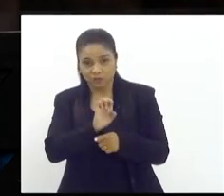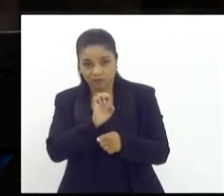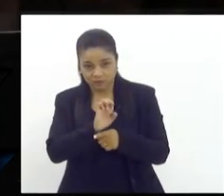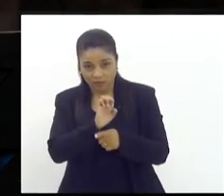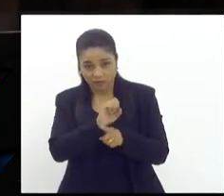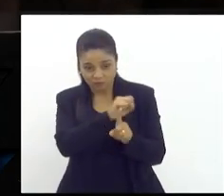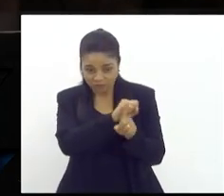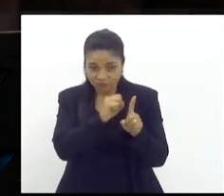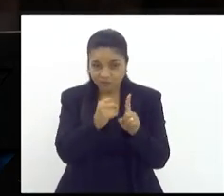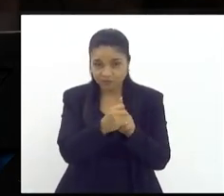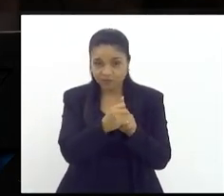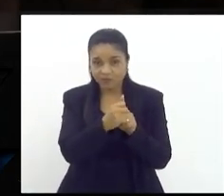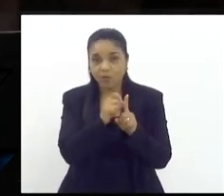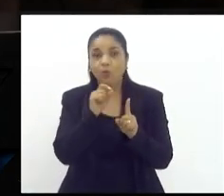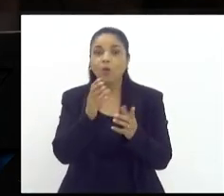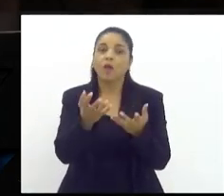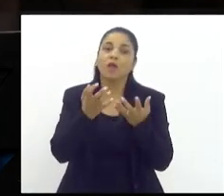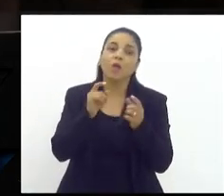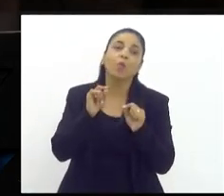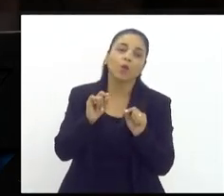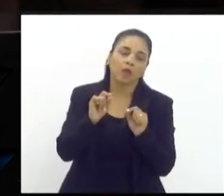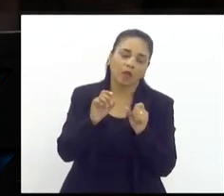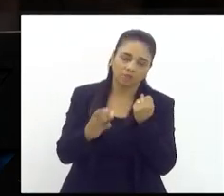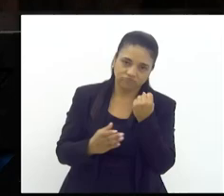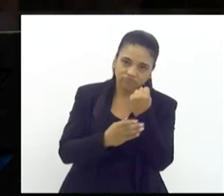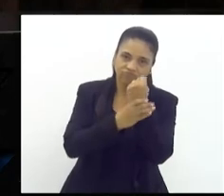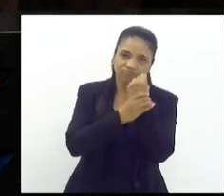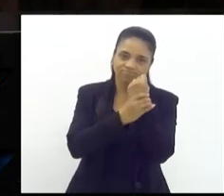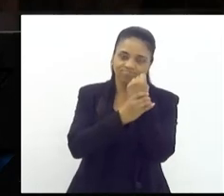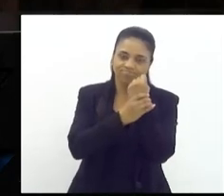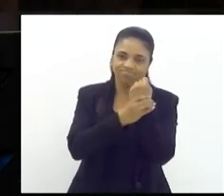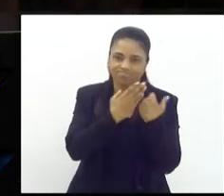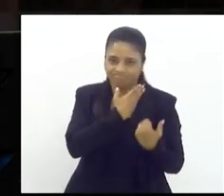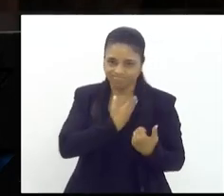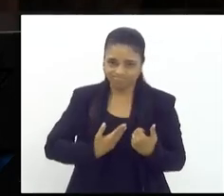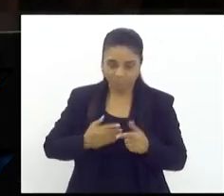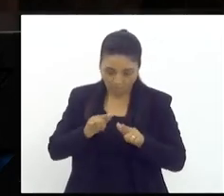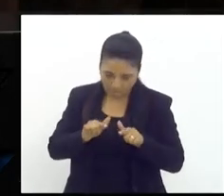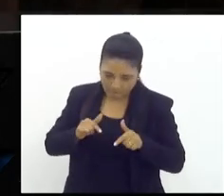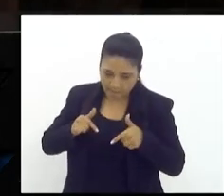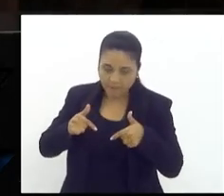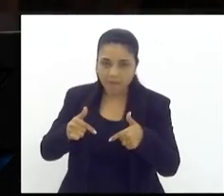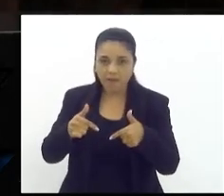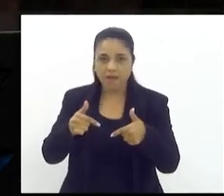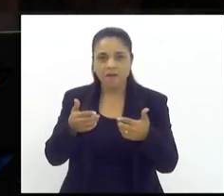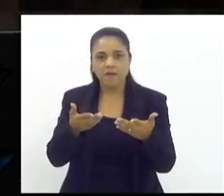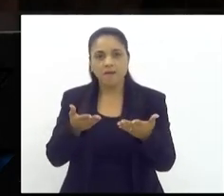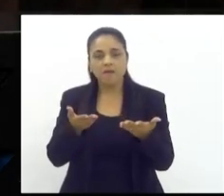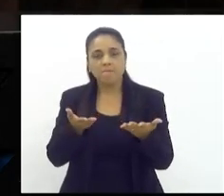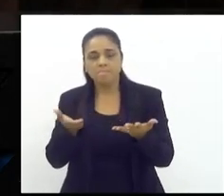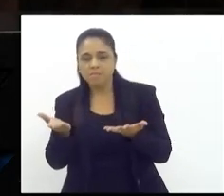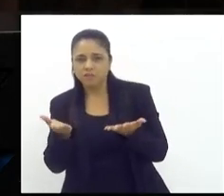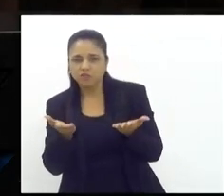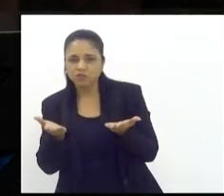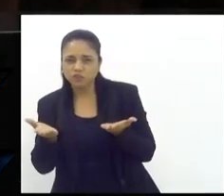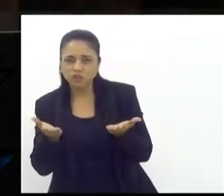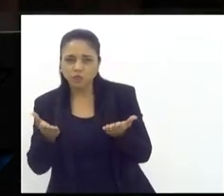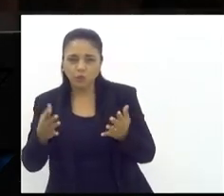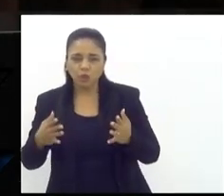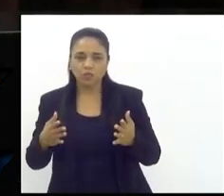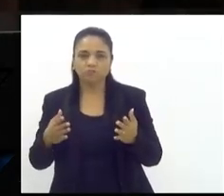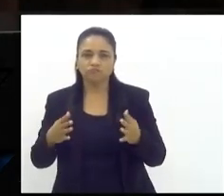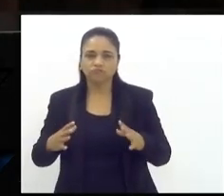uma segurança pública eficiente mediadora dos conflitos que Garanta